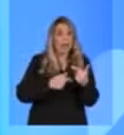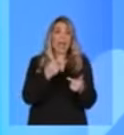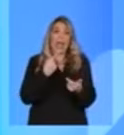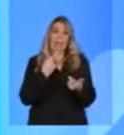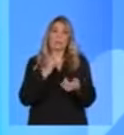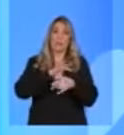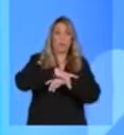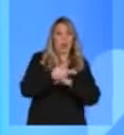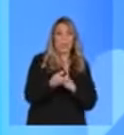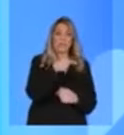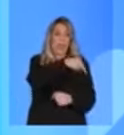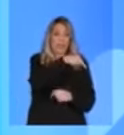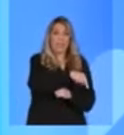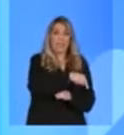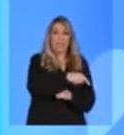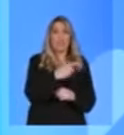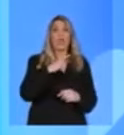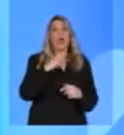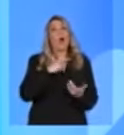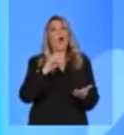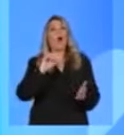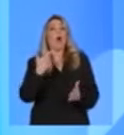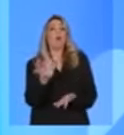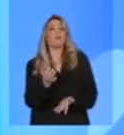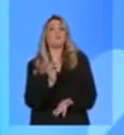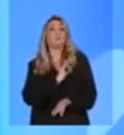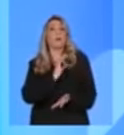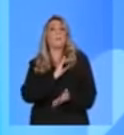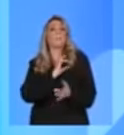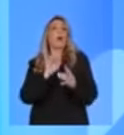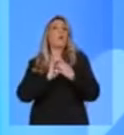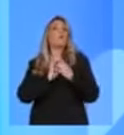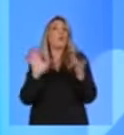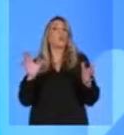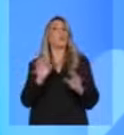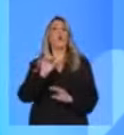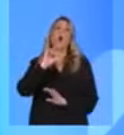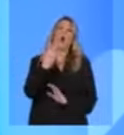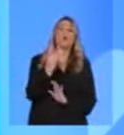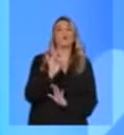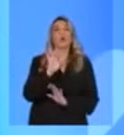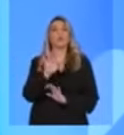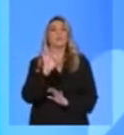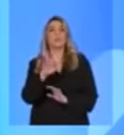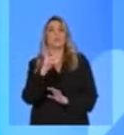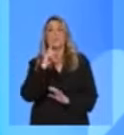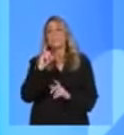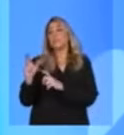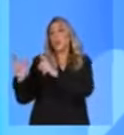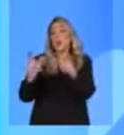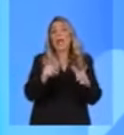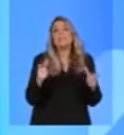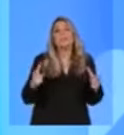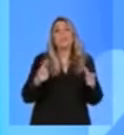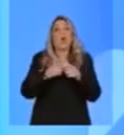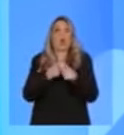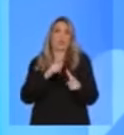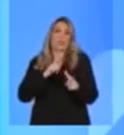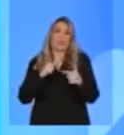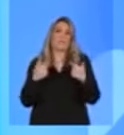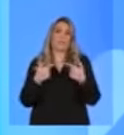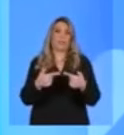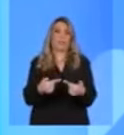área ou na guarda presente de forma autônoma e sozinha nessas áreas de menor incidência nós vamos dar treinamento pra